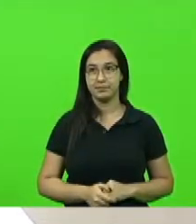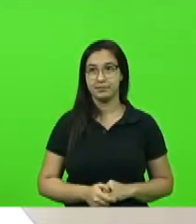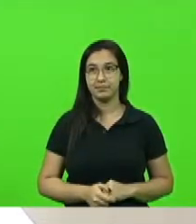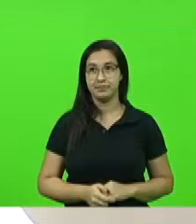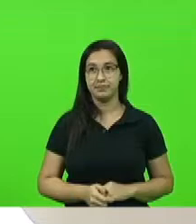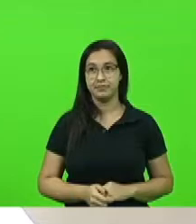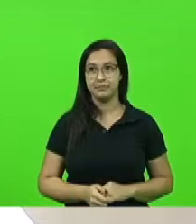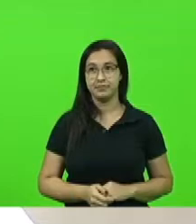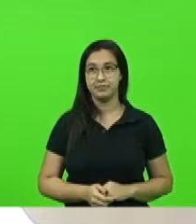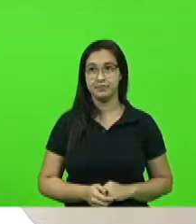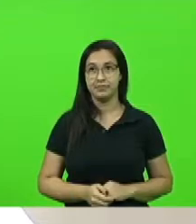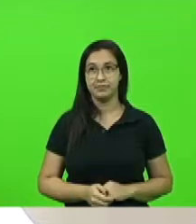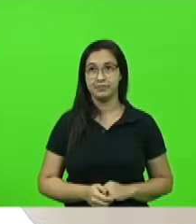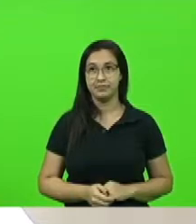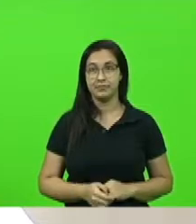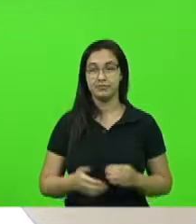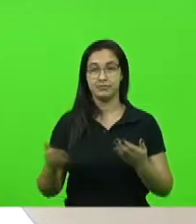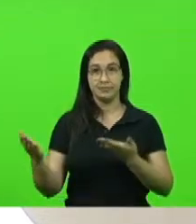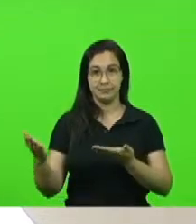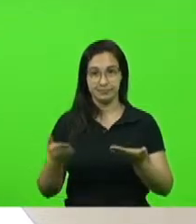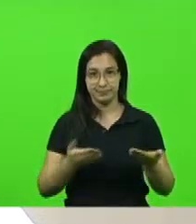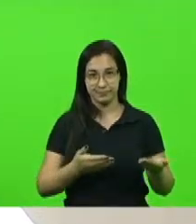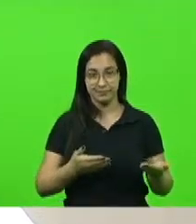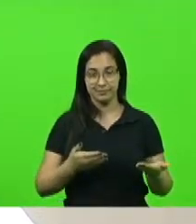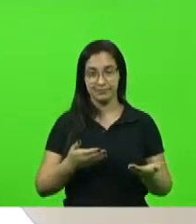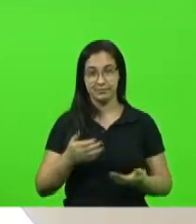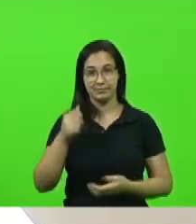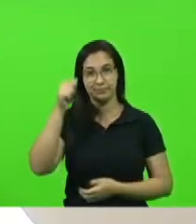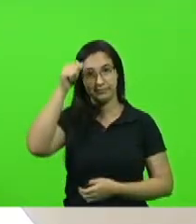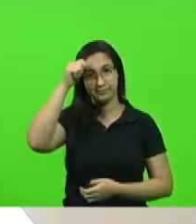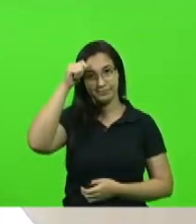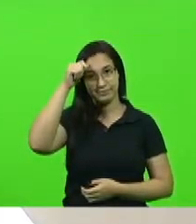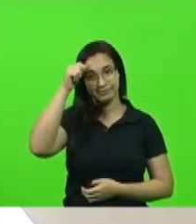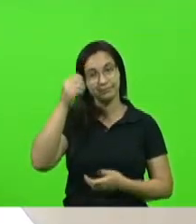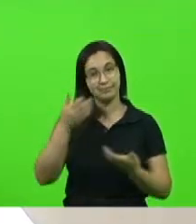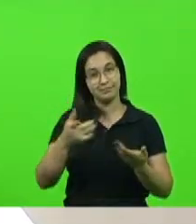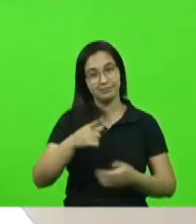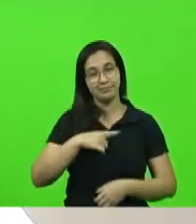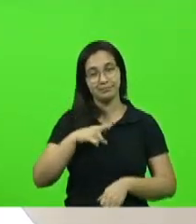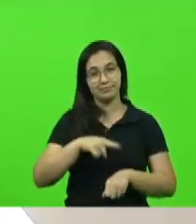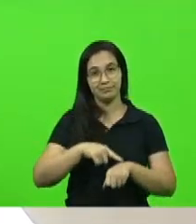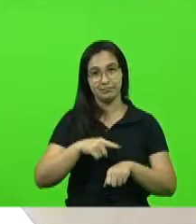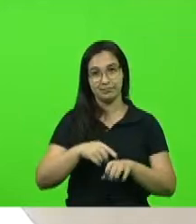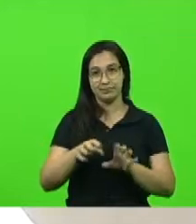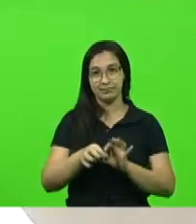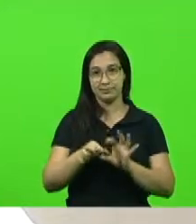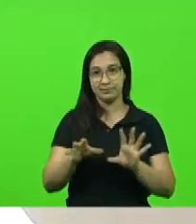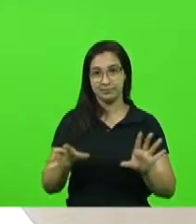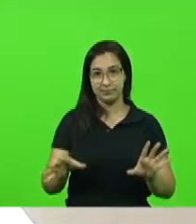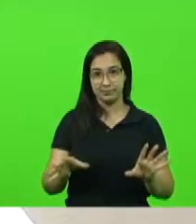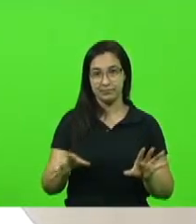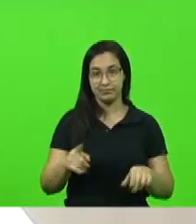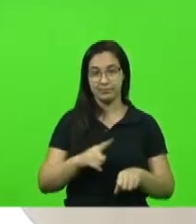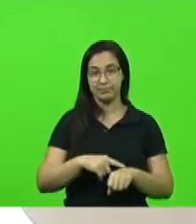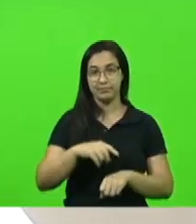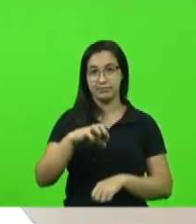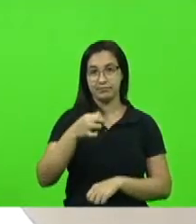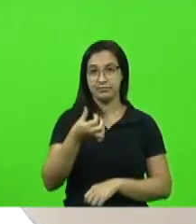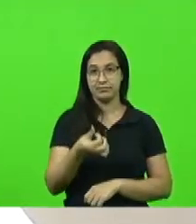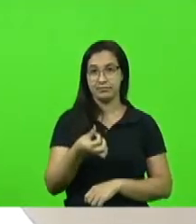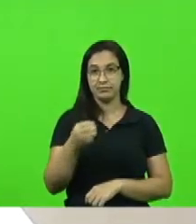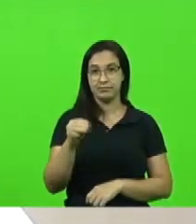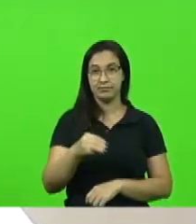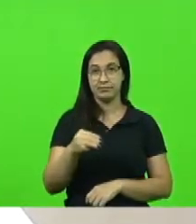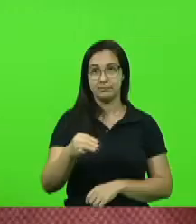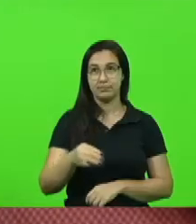É isso aí, Adrianinha, aproveita. Aproveita que o tempo é todo seu aí. Vossa Excelência terá 6 minutos.